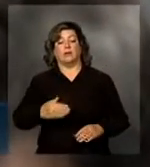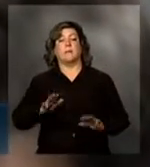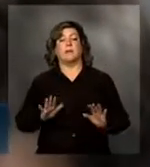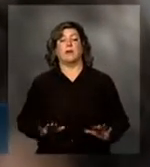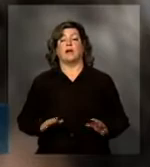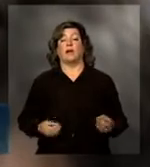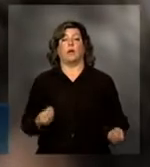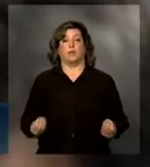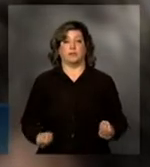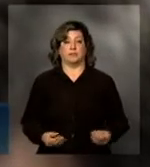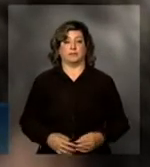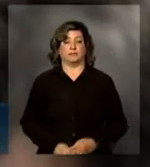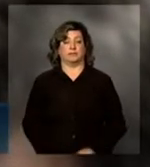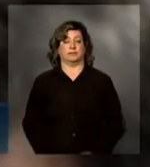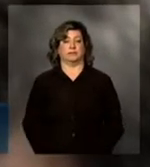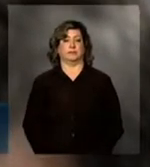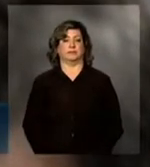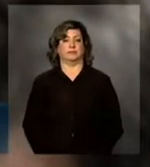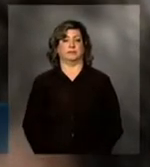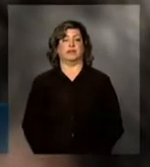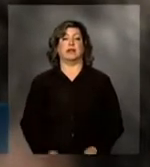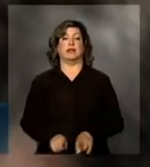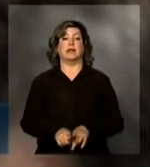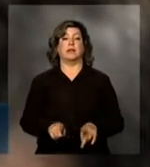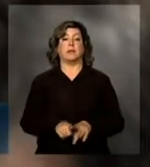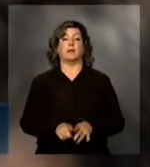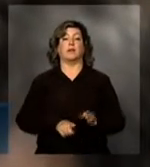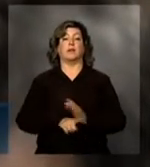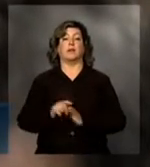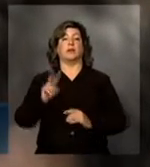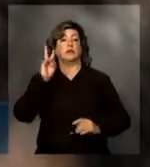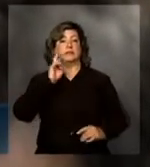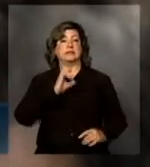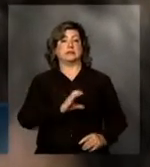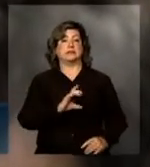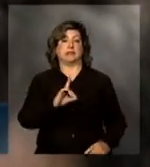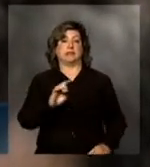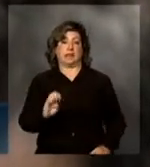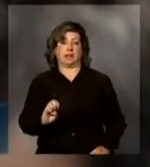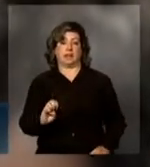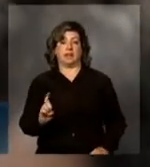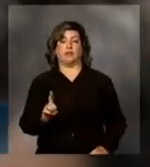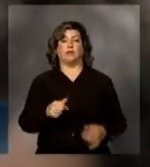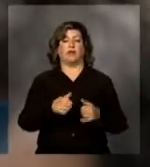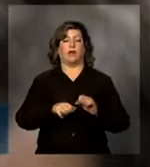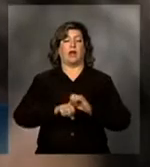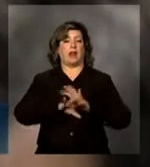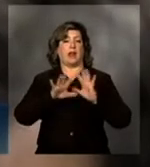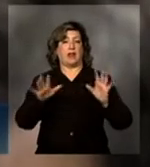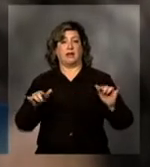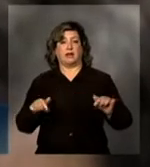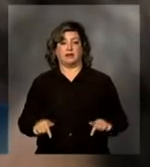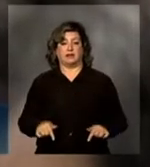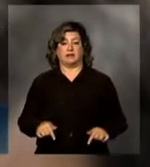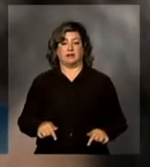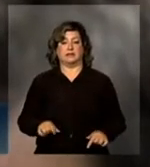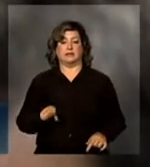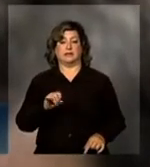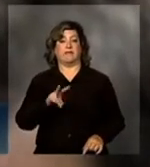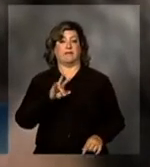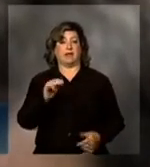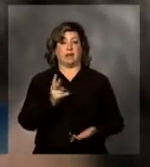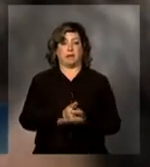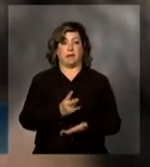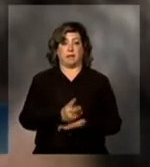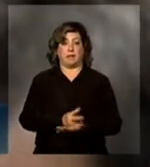lento? E com a questão da CDE, eu acho que não ficou claro aqui se vai estar mantido